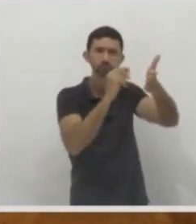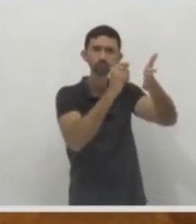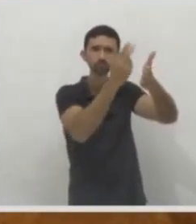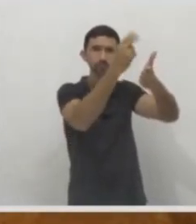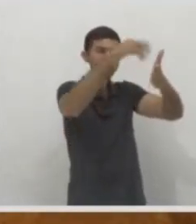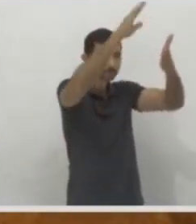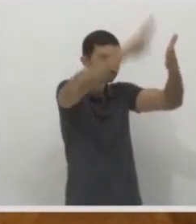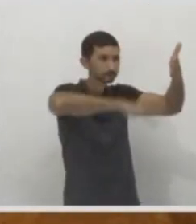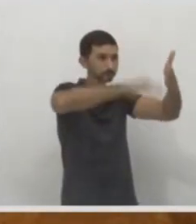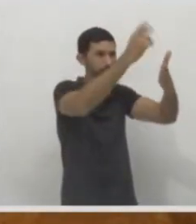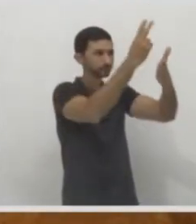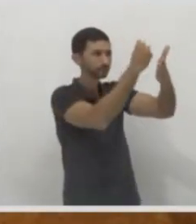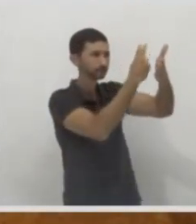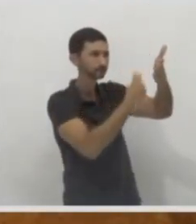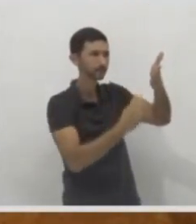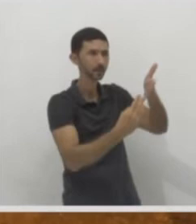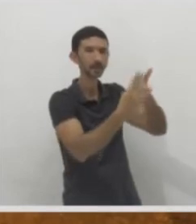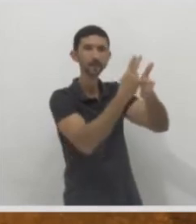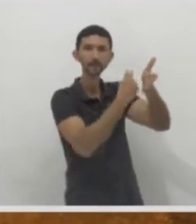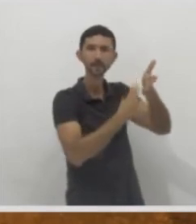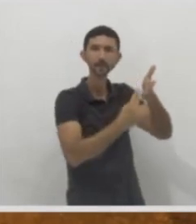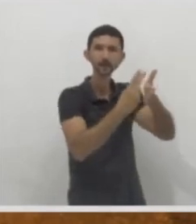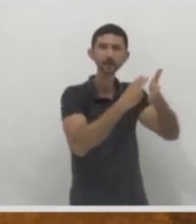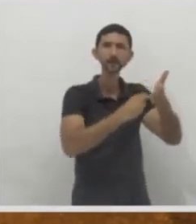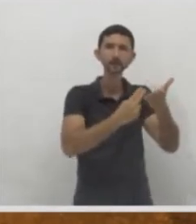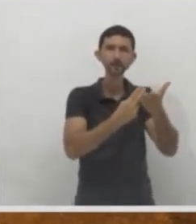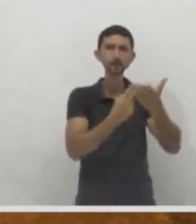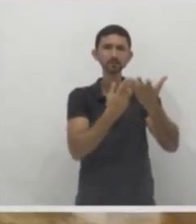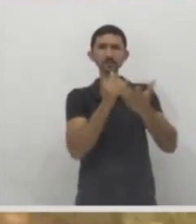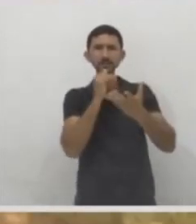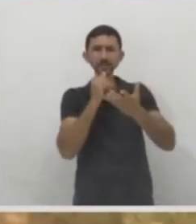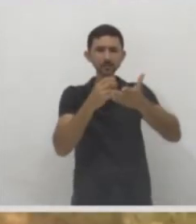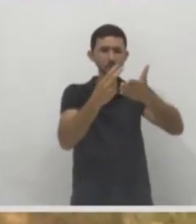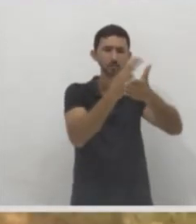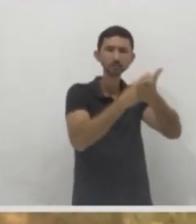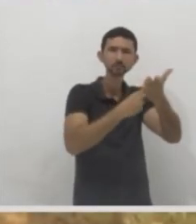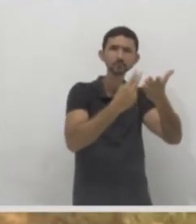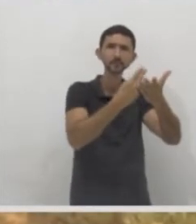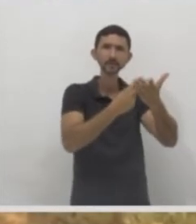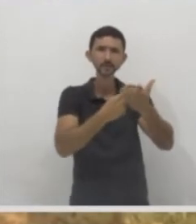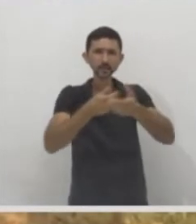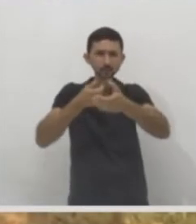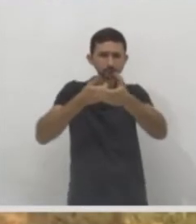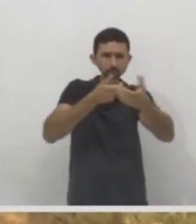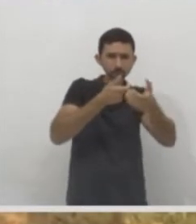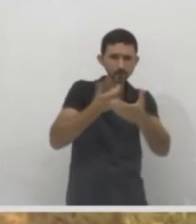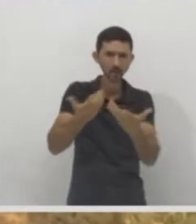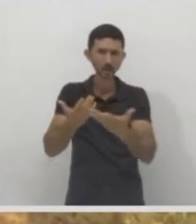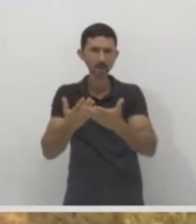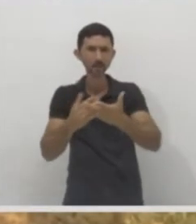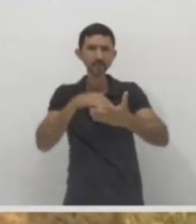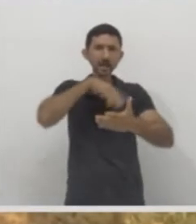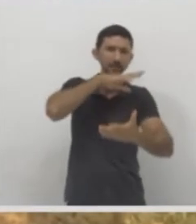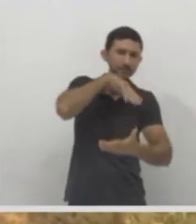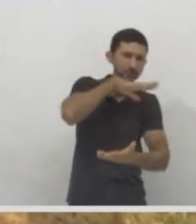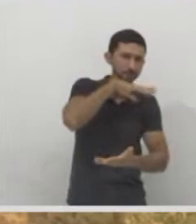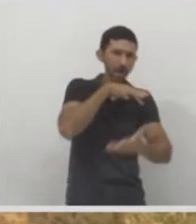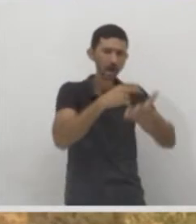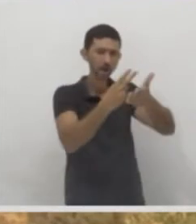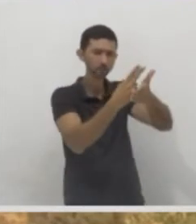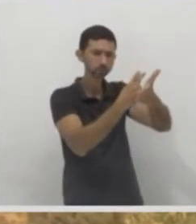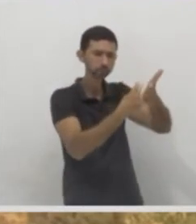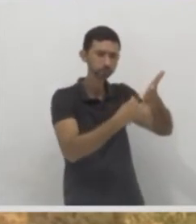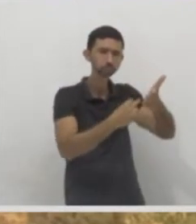pinturas rupestres. Nelas, representavam cenas de caça como esta que você está vendo na imagem. Não é incrível que